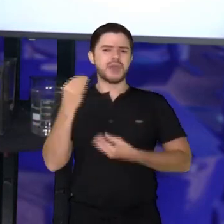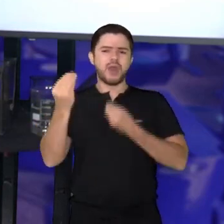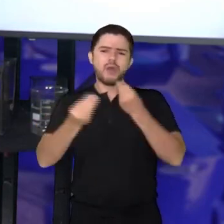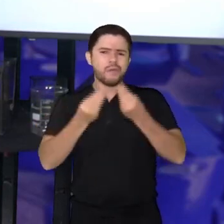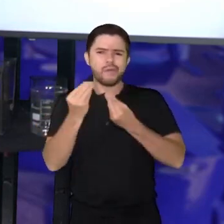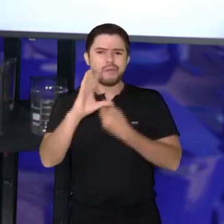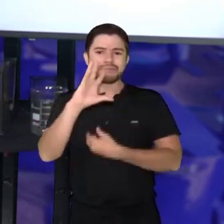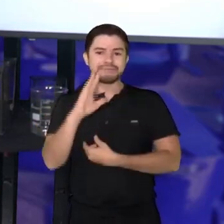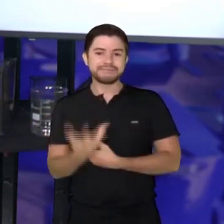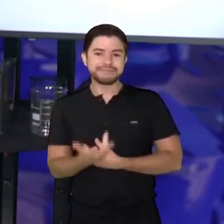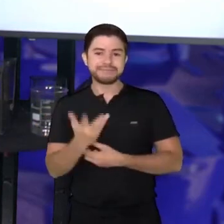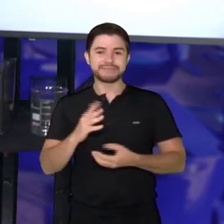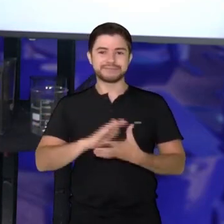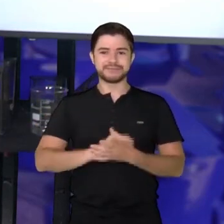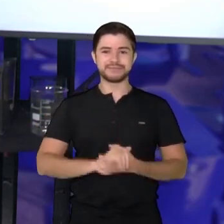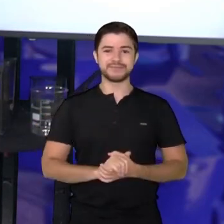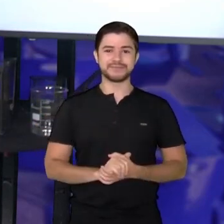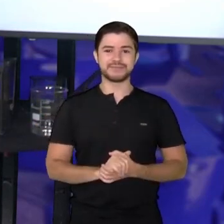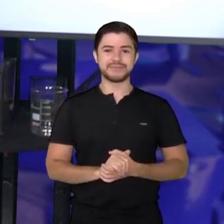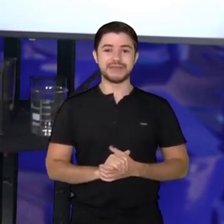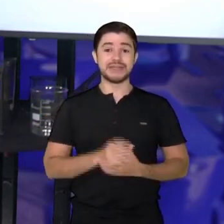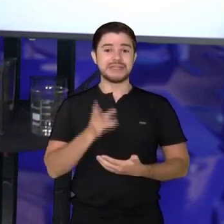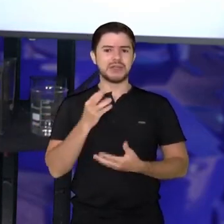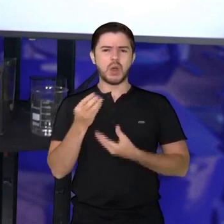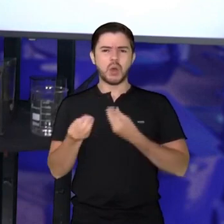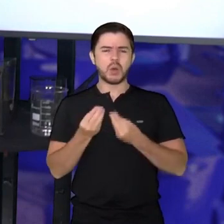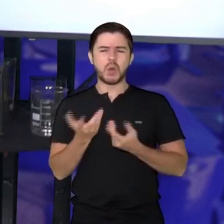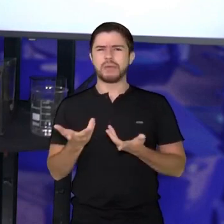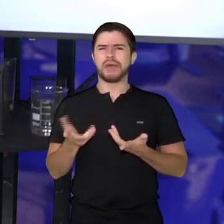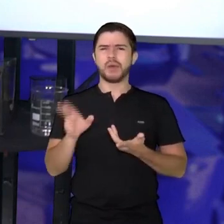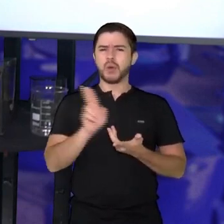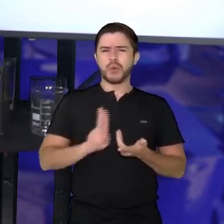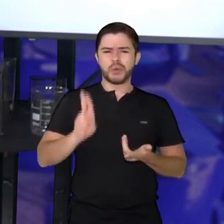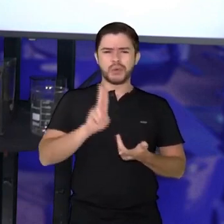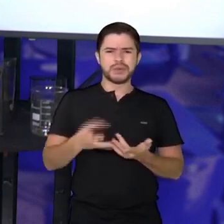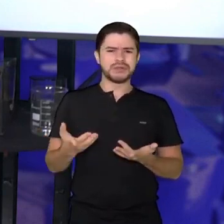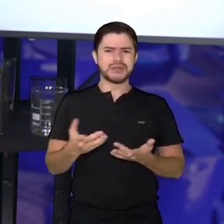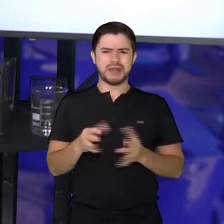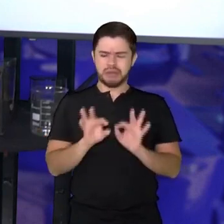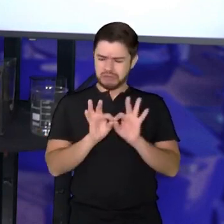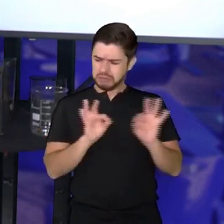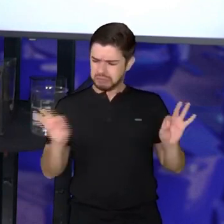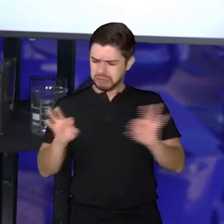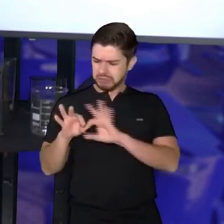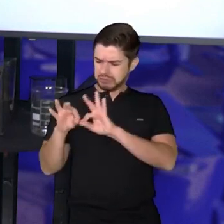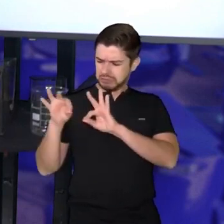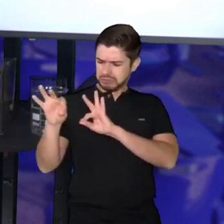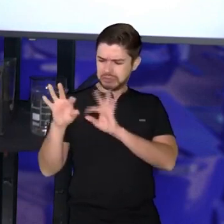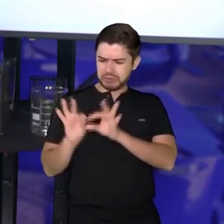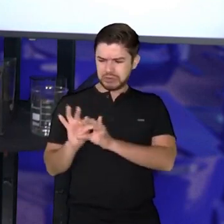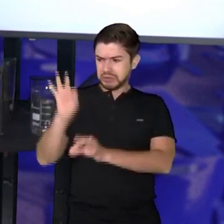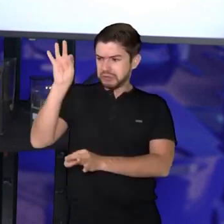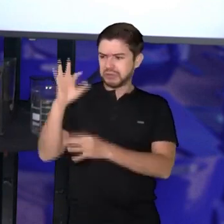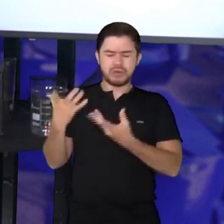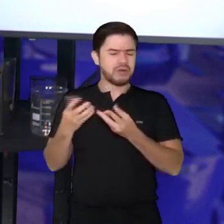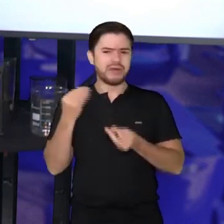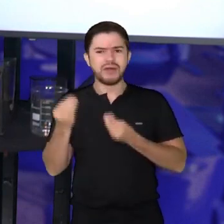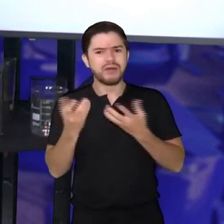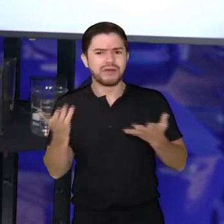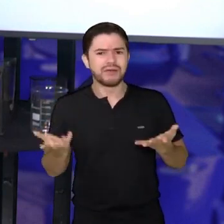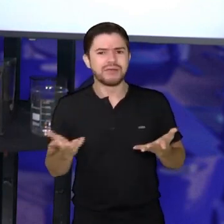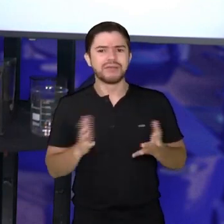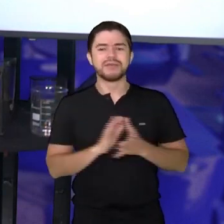adotamos, né, nesse exemplo, utilizar centímetro como unidade padrão, ao você representar o volume, lembre